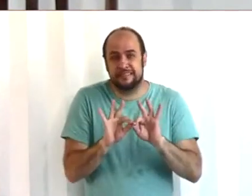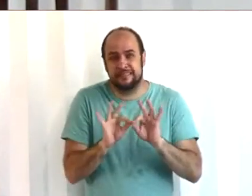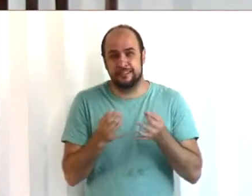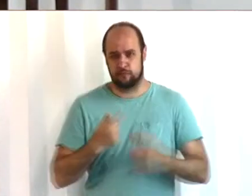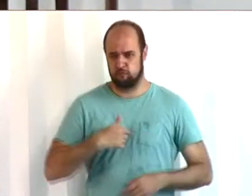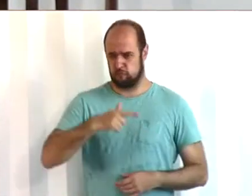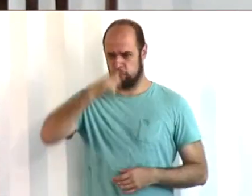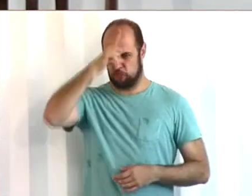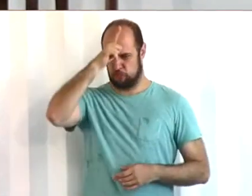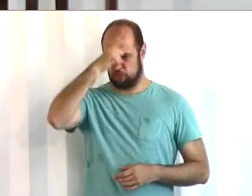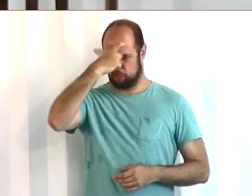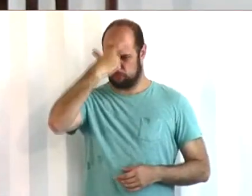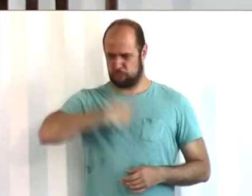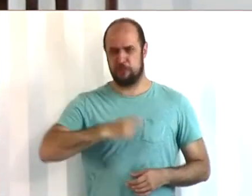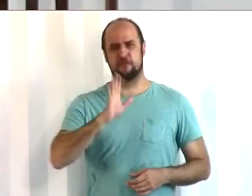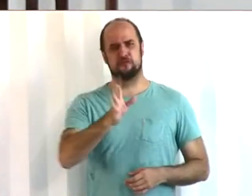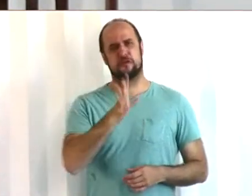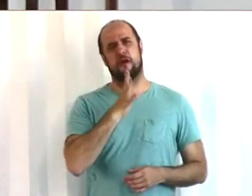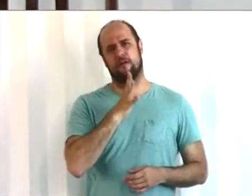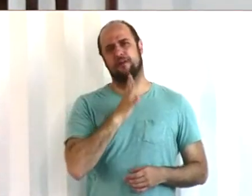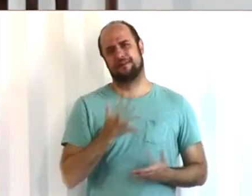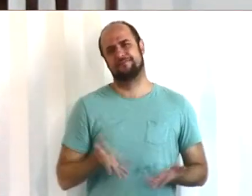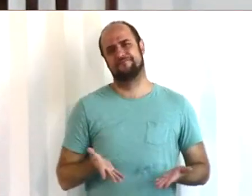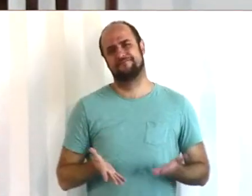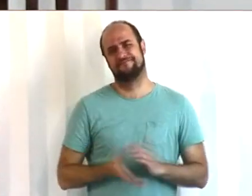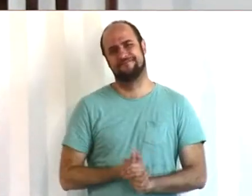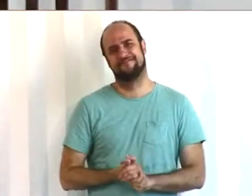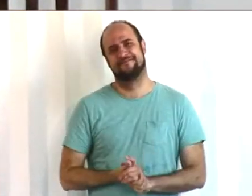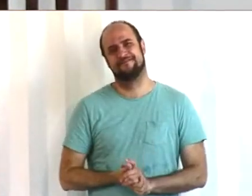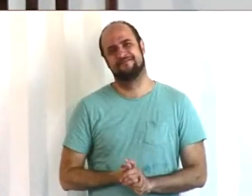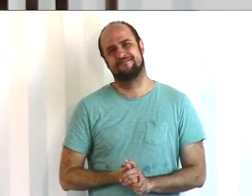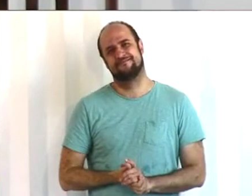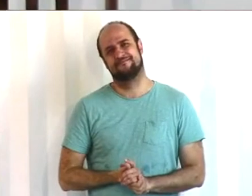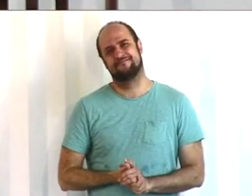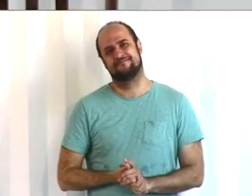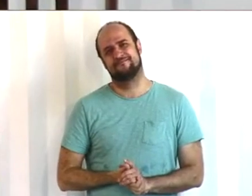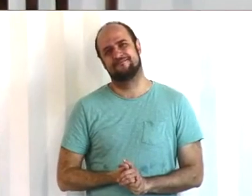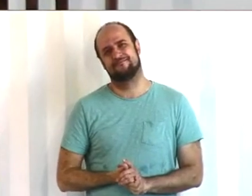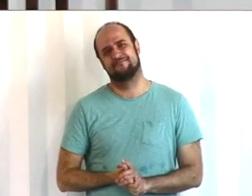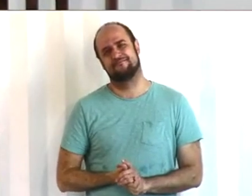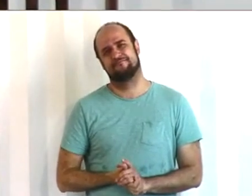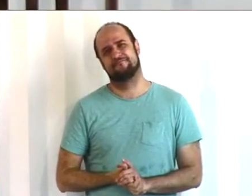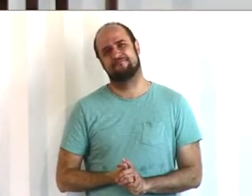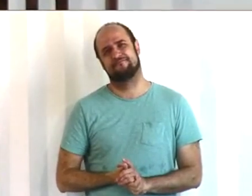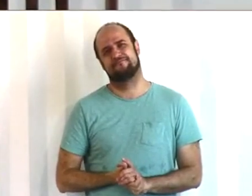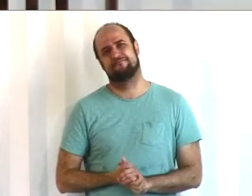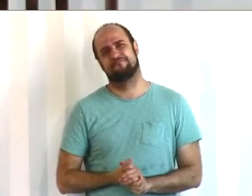um alemãozão frio que vocês já devem ter perseguido, que talvez não tenha sido.